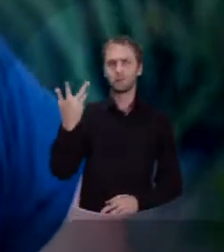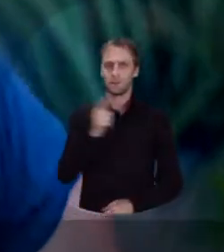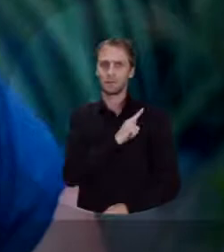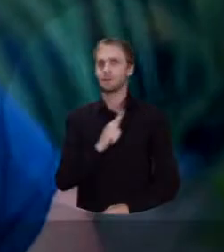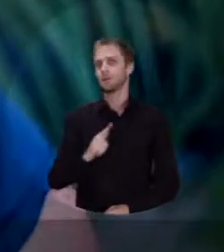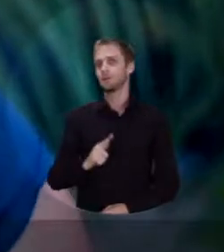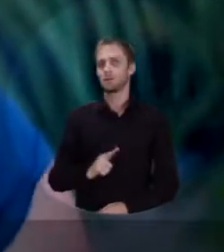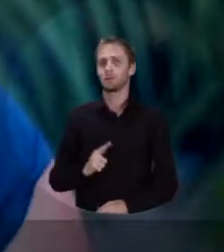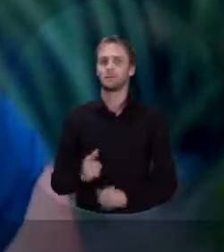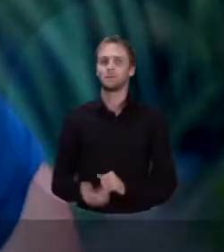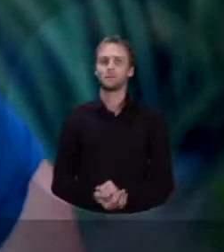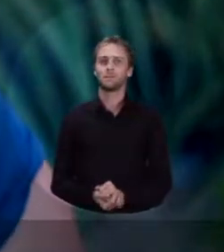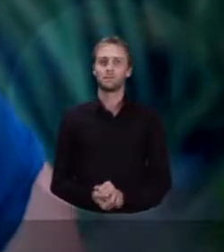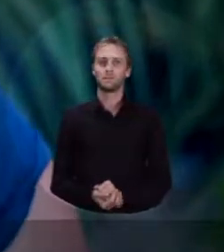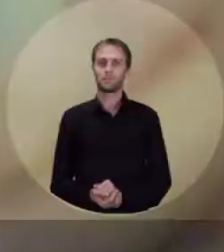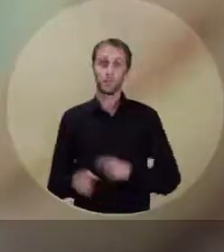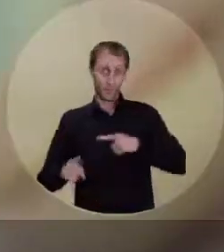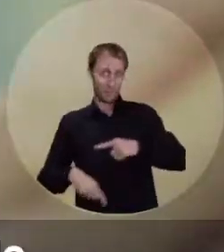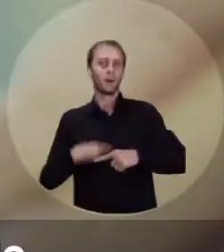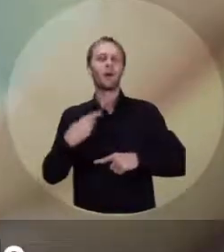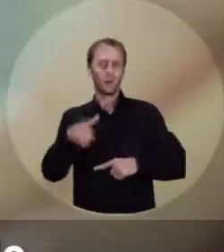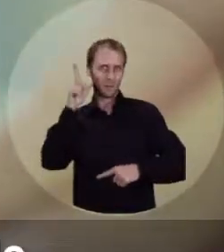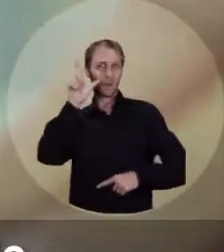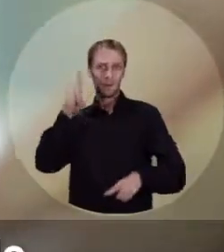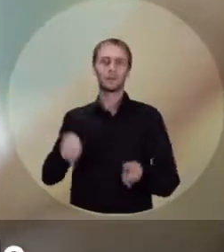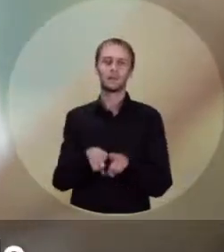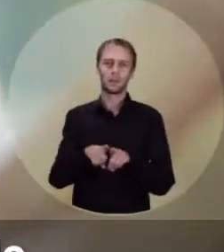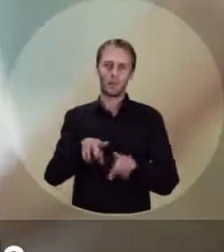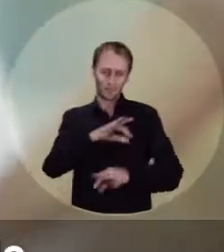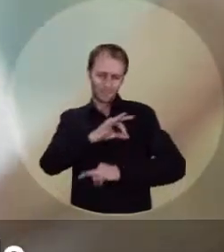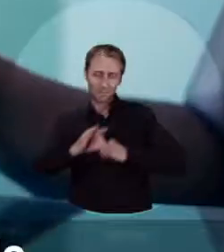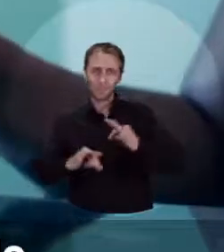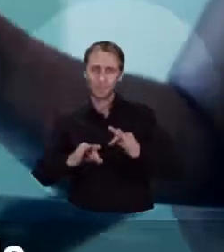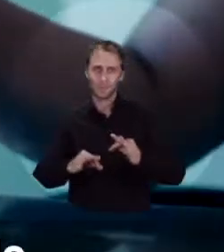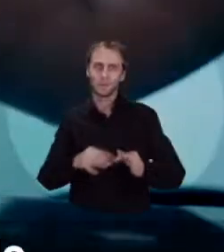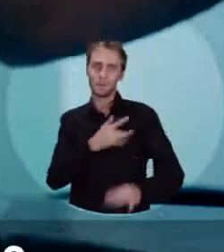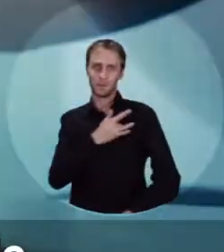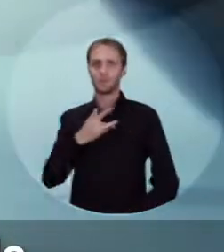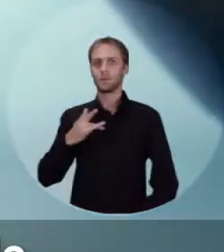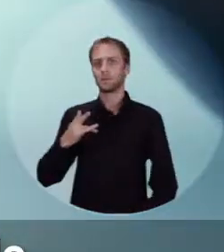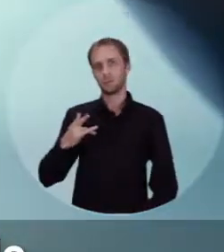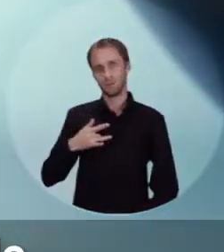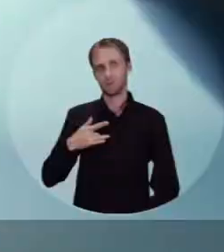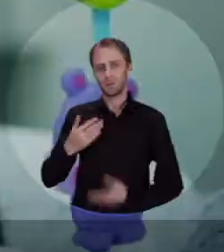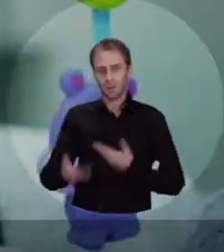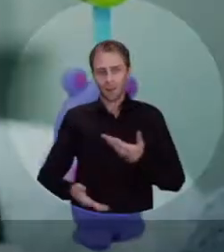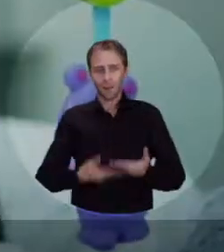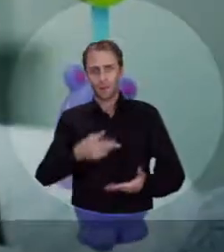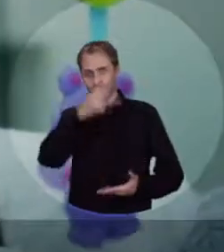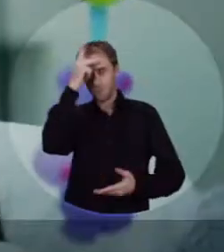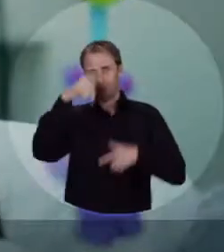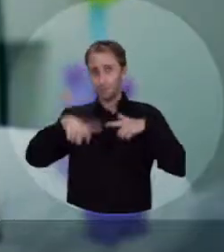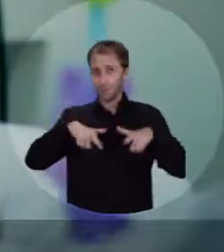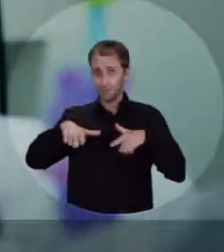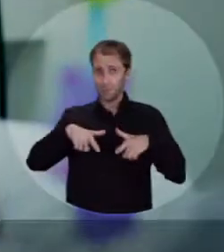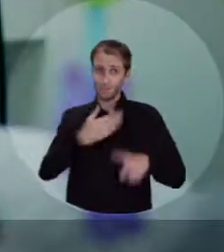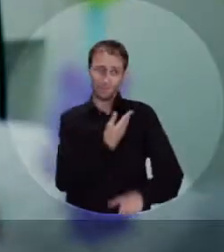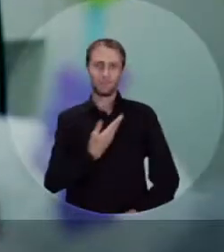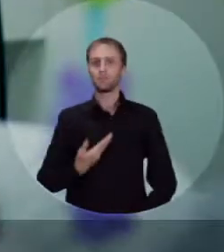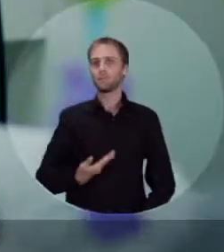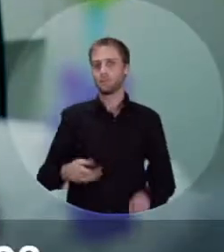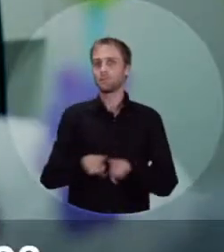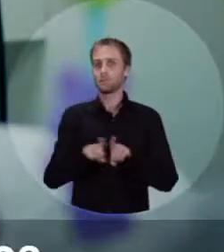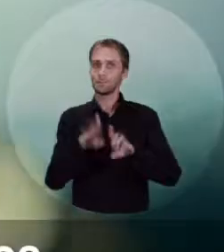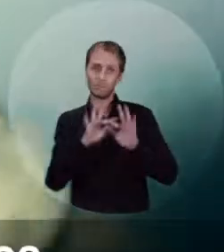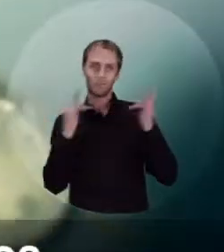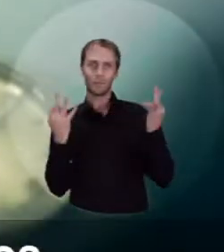sinta valorizado pelo governo do estado. Outra conquista foi a regularização do Plano Saúde, que atende os servidores públicos do